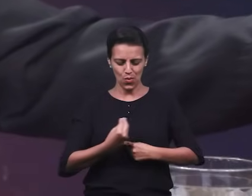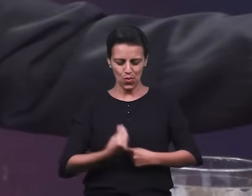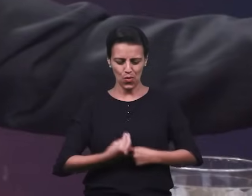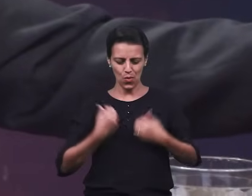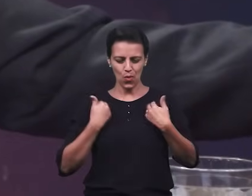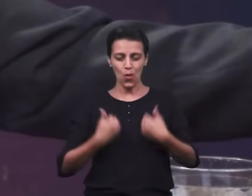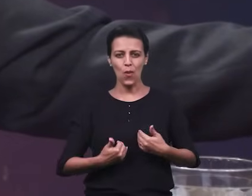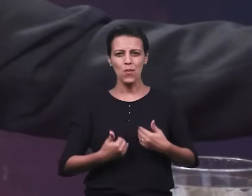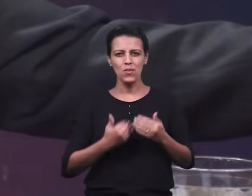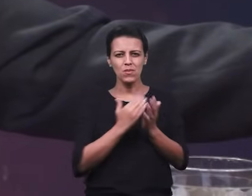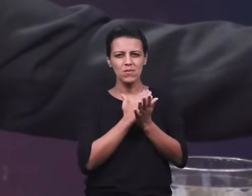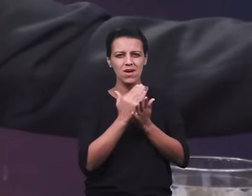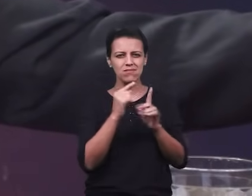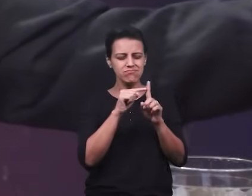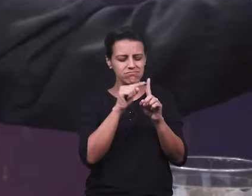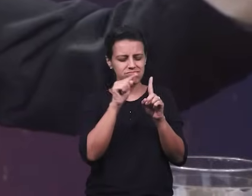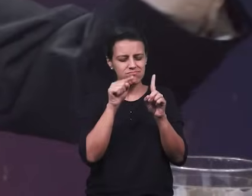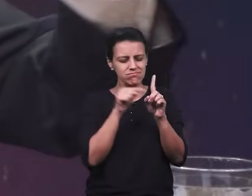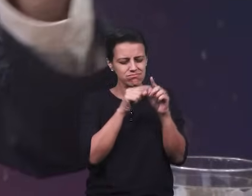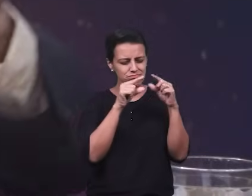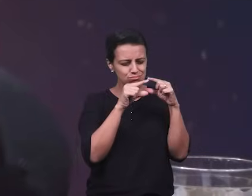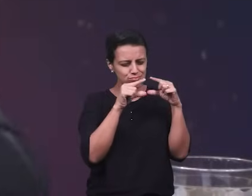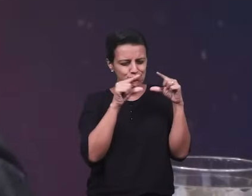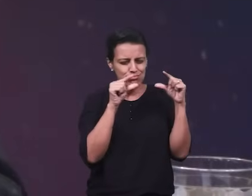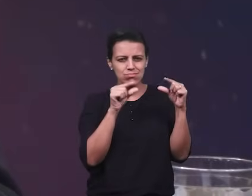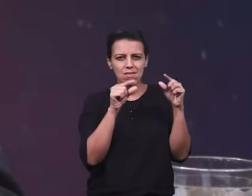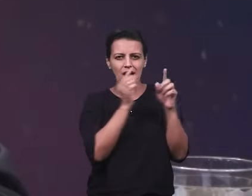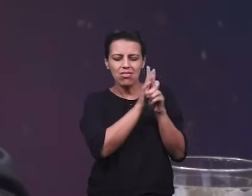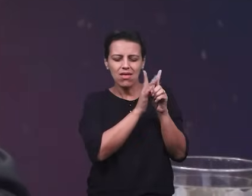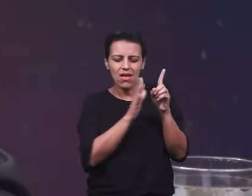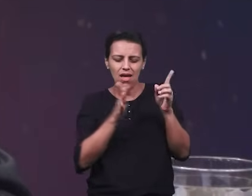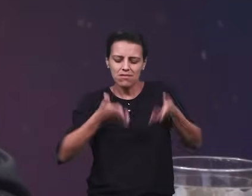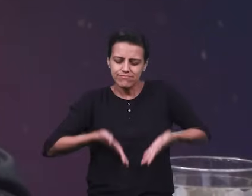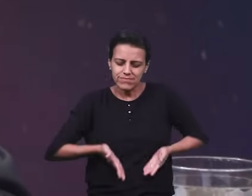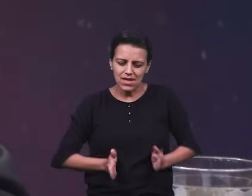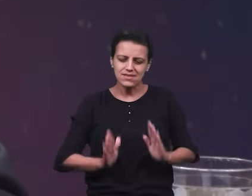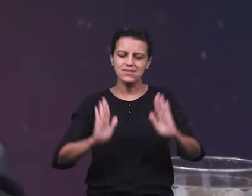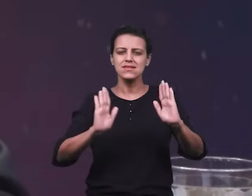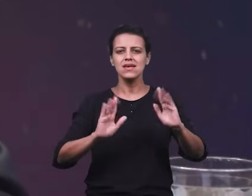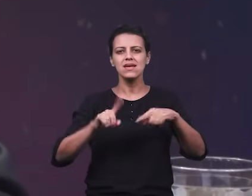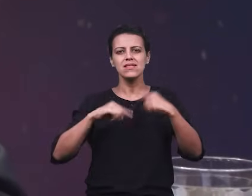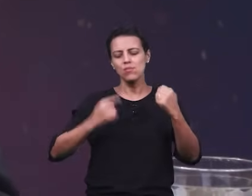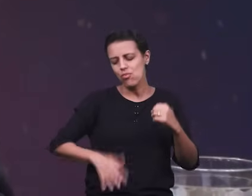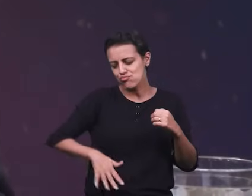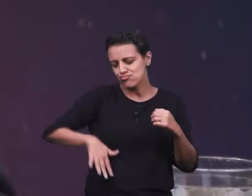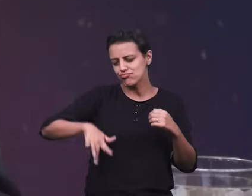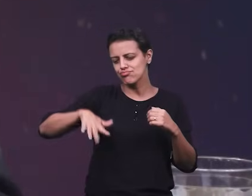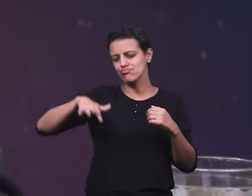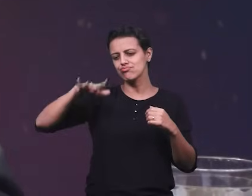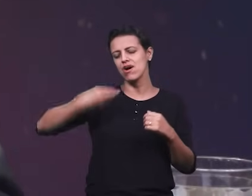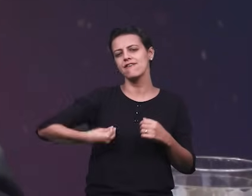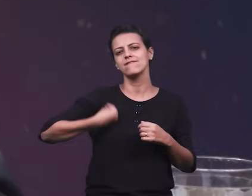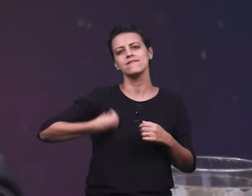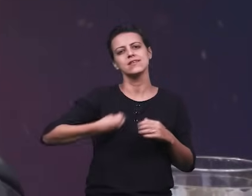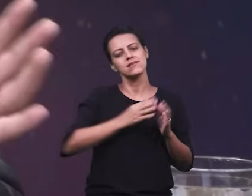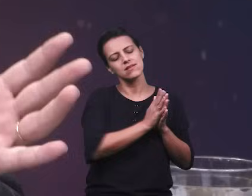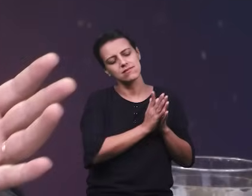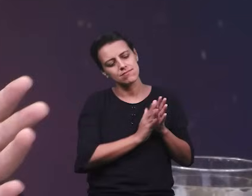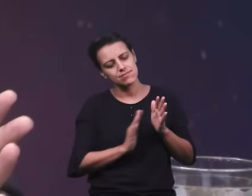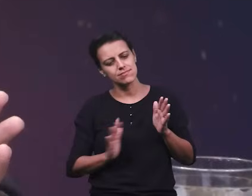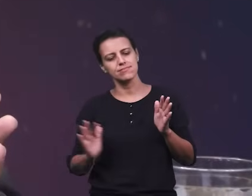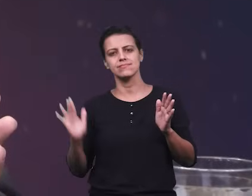na fase embrionária, até o momento do nascimento e depois de toda a vida de cada um de nós.